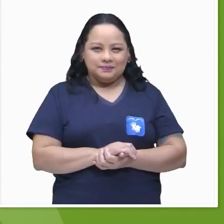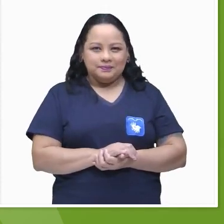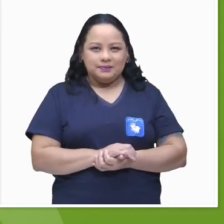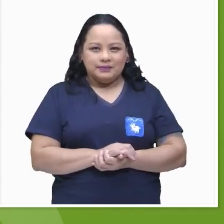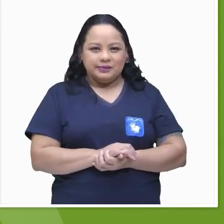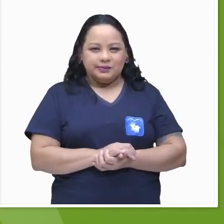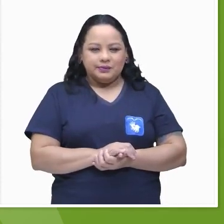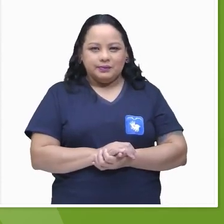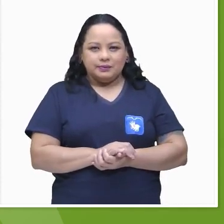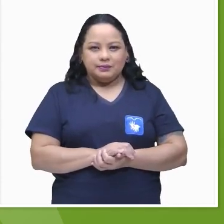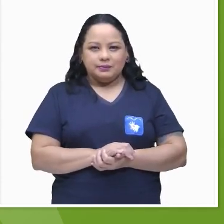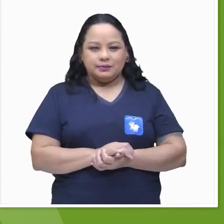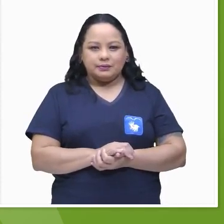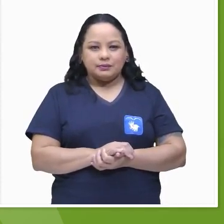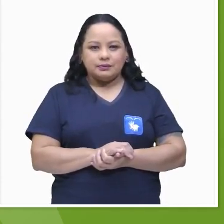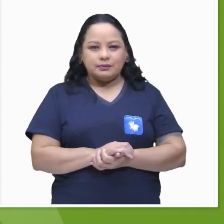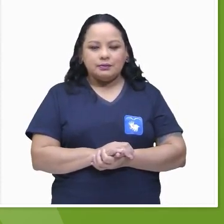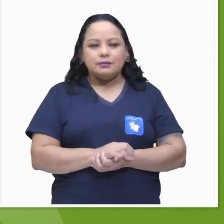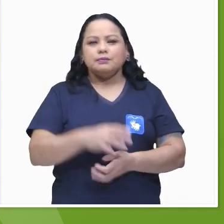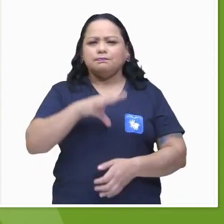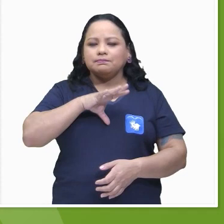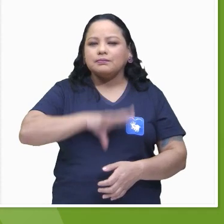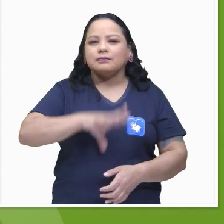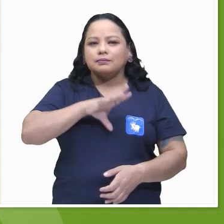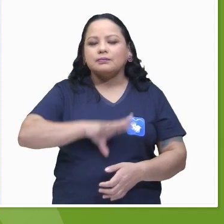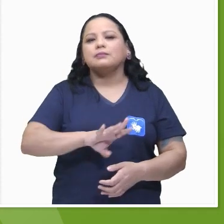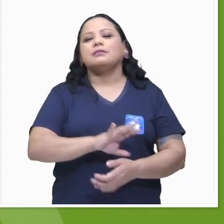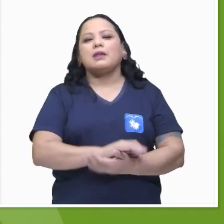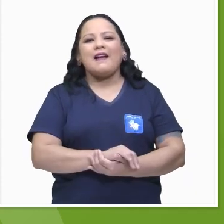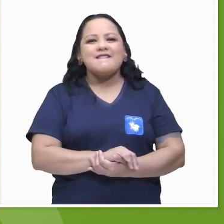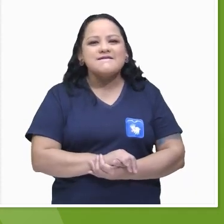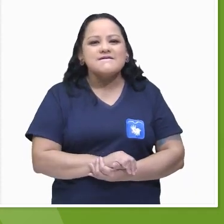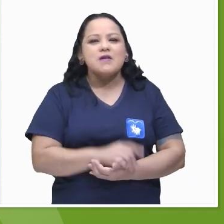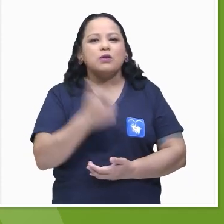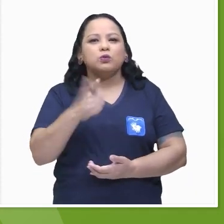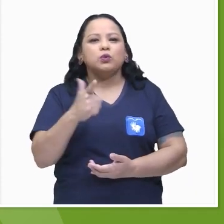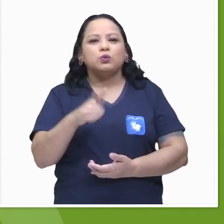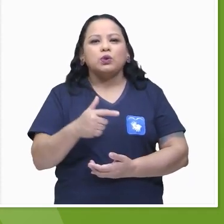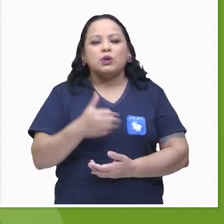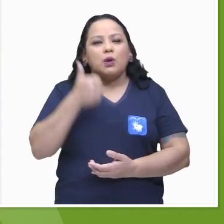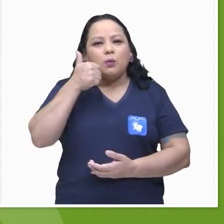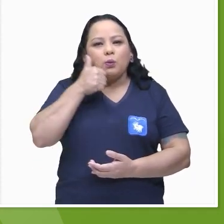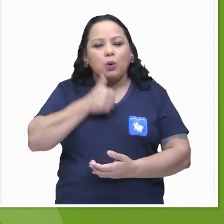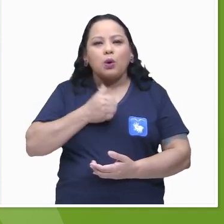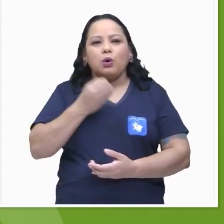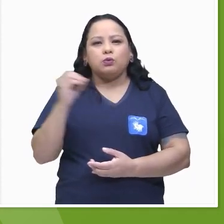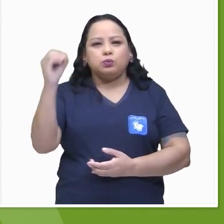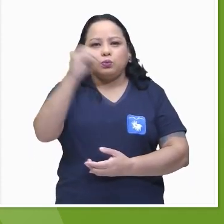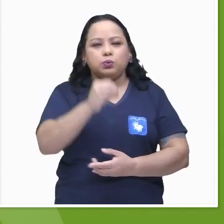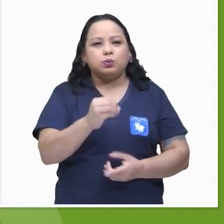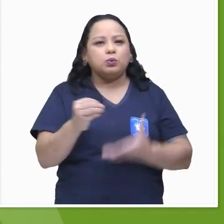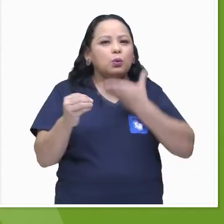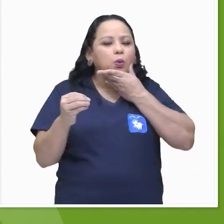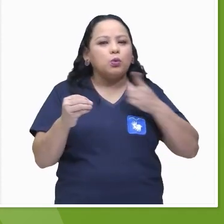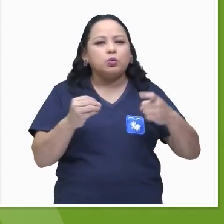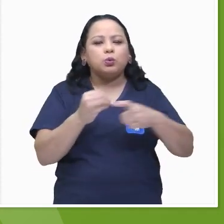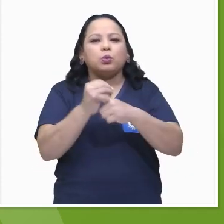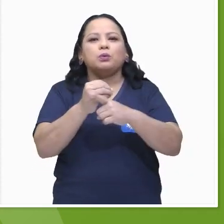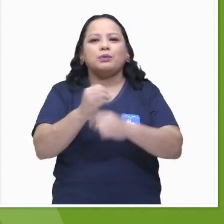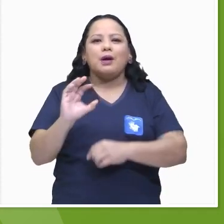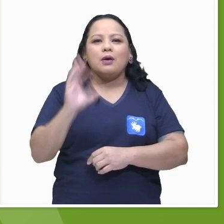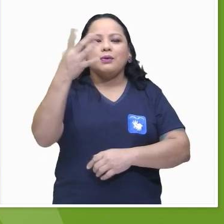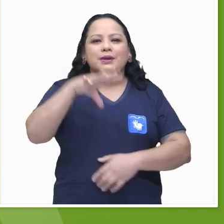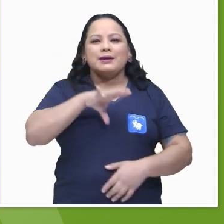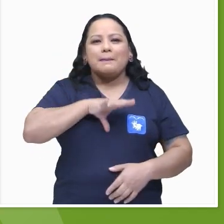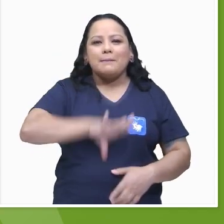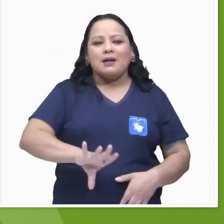bom? E a menstruação, quando não há ali a fecundação, tem a menstruação, né? Então, a menstruação